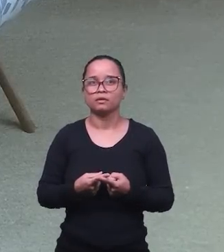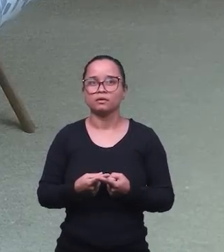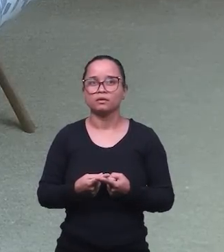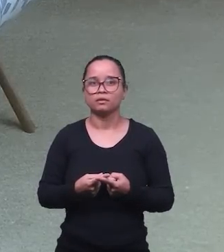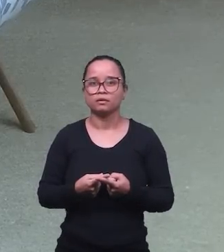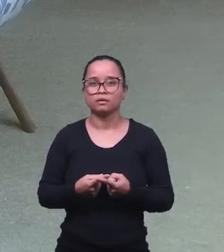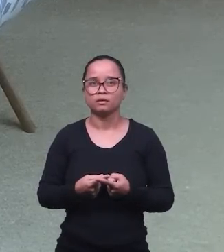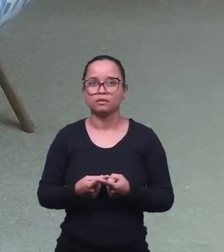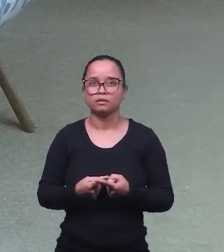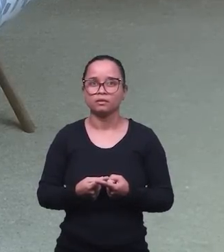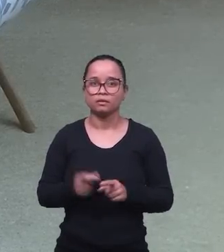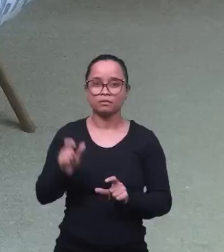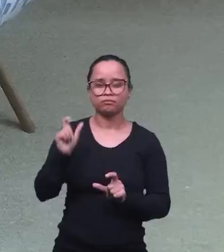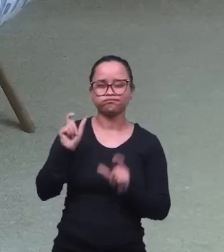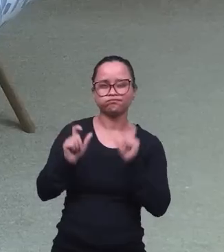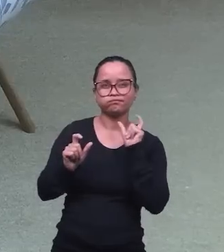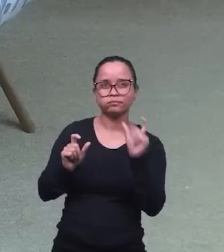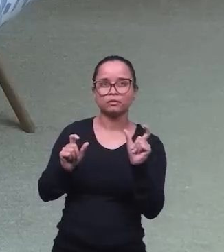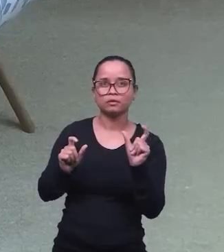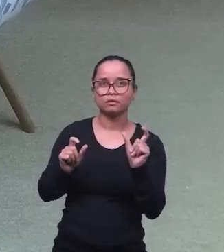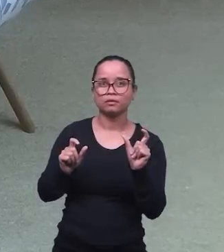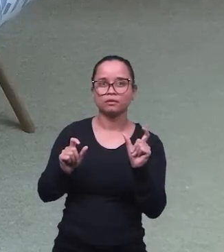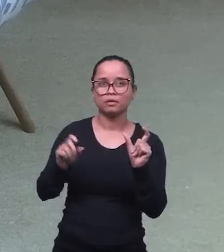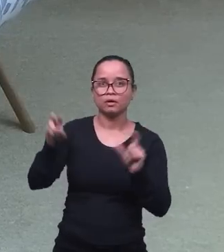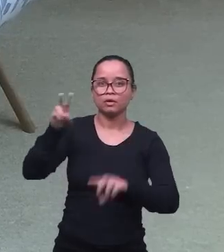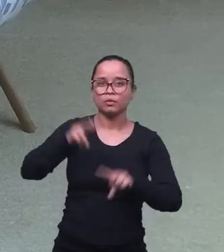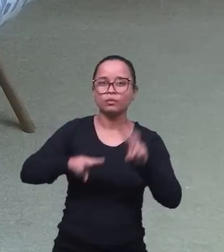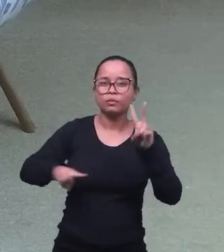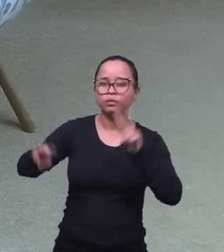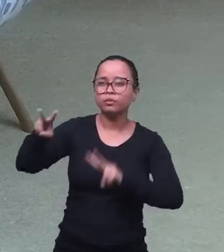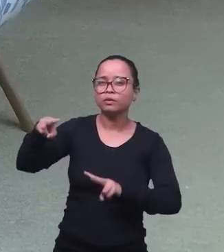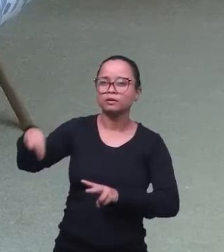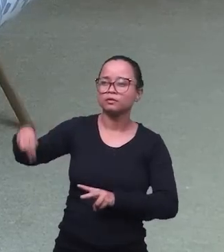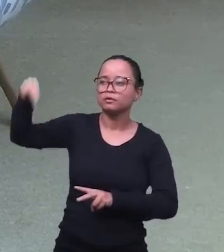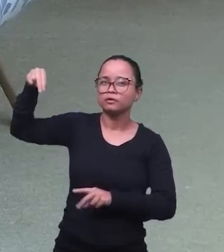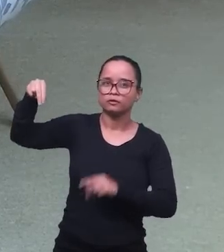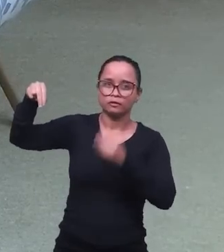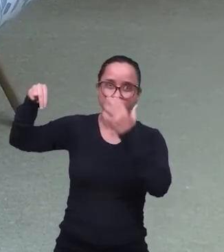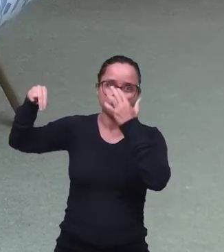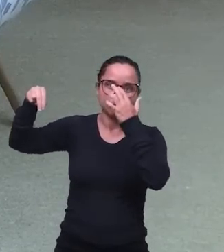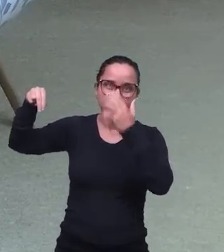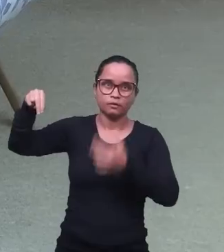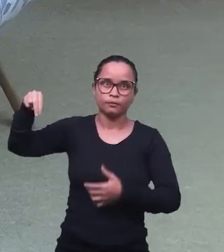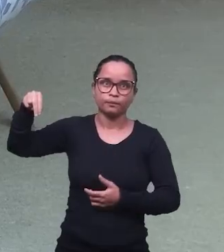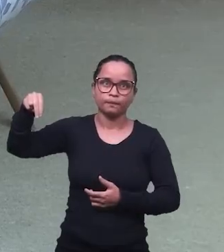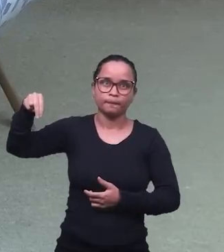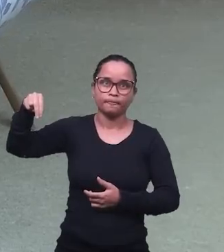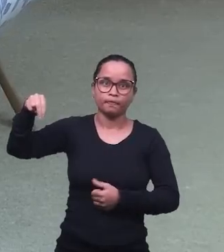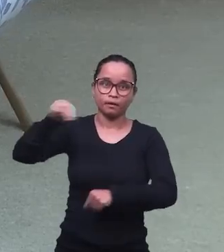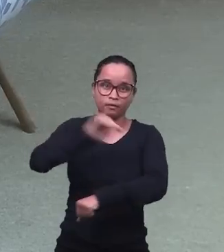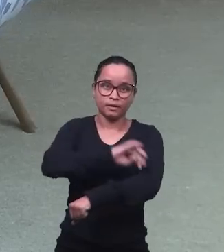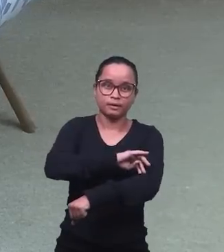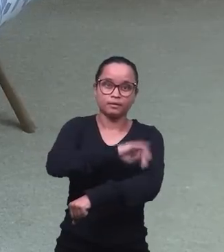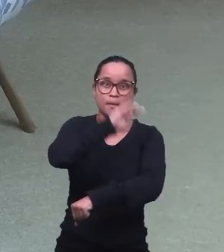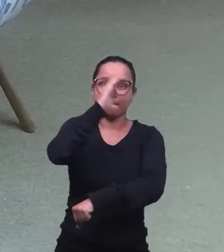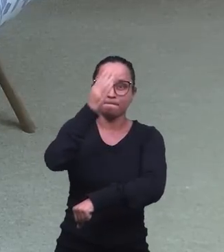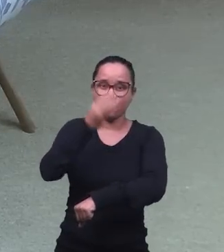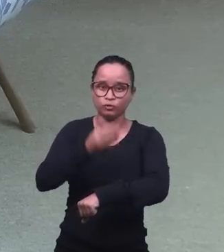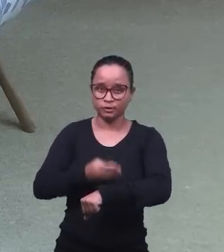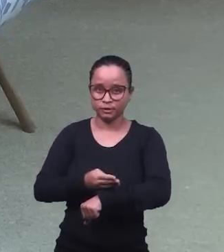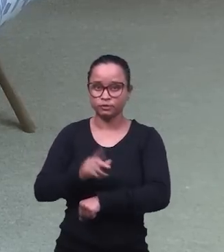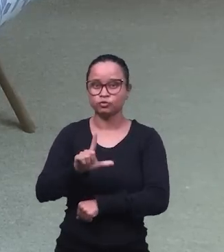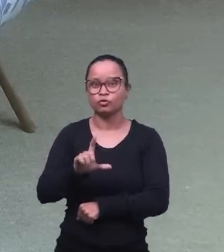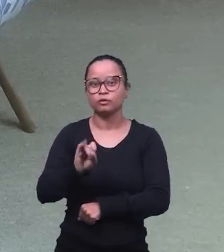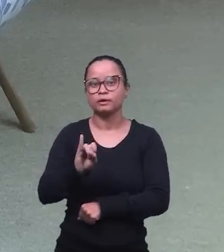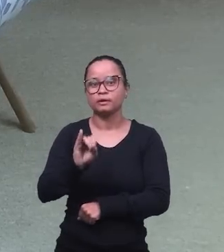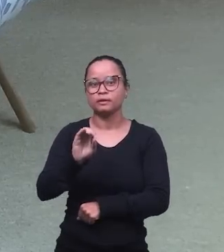colocado essa palavra, o vento norte. É interessante que o vento norte ele vem das montanhas do